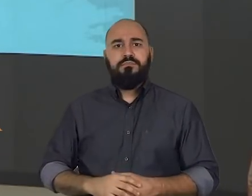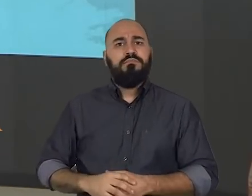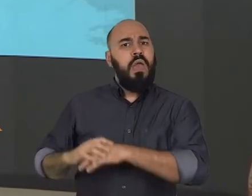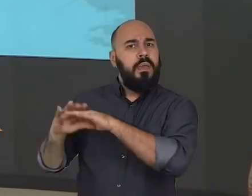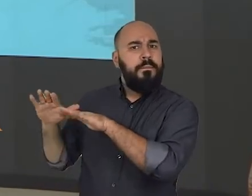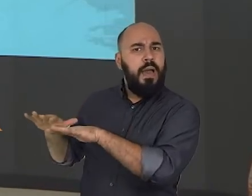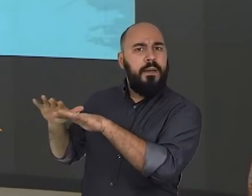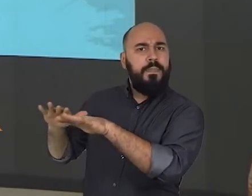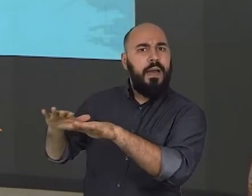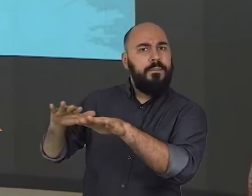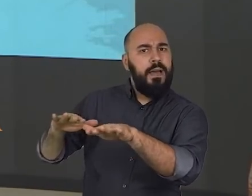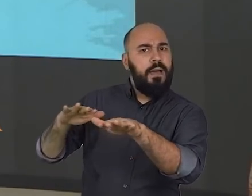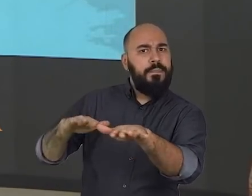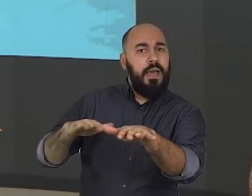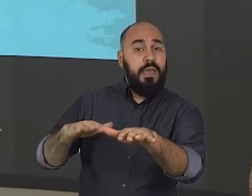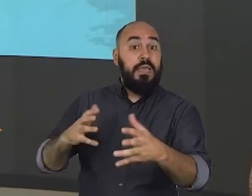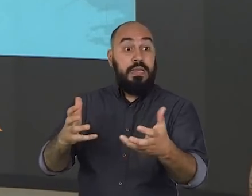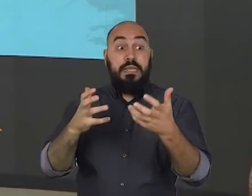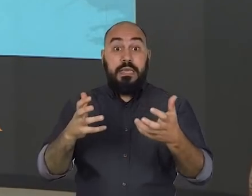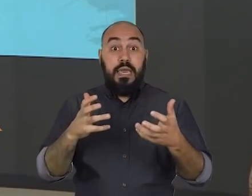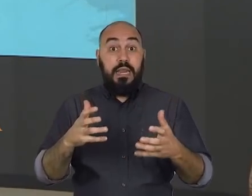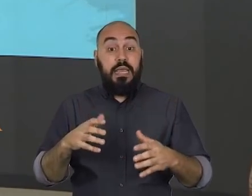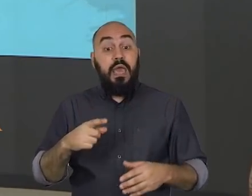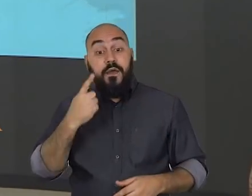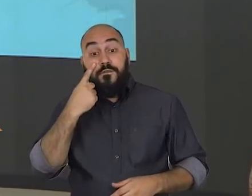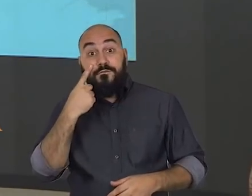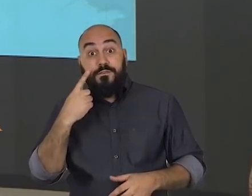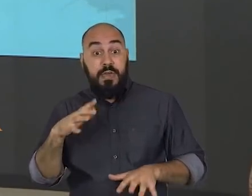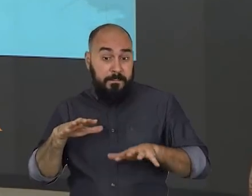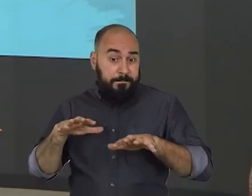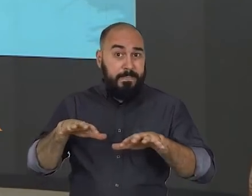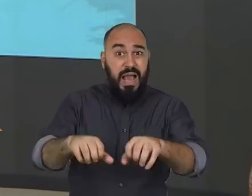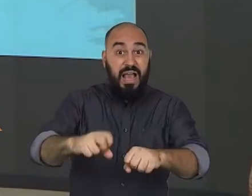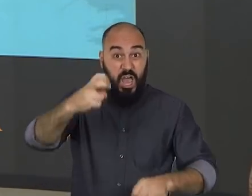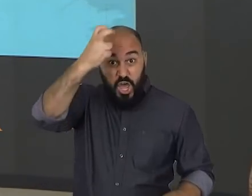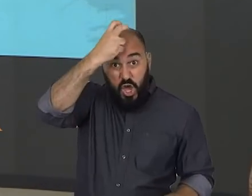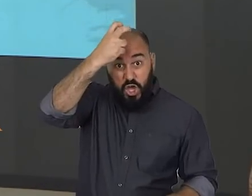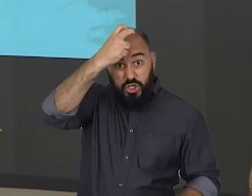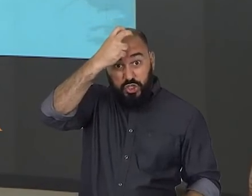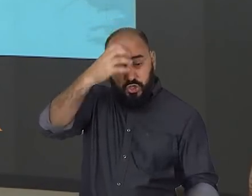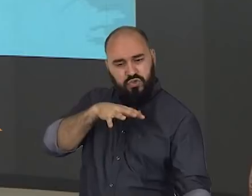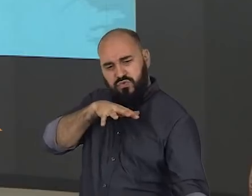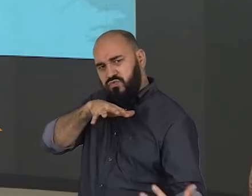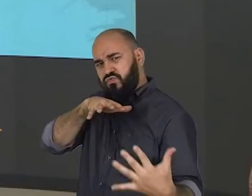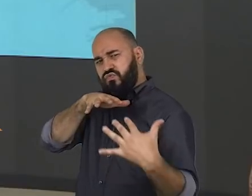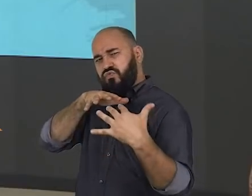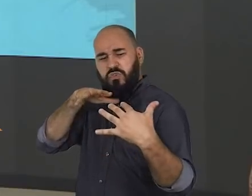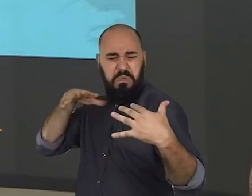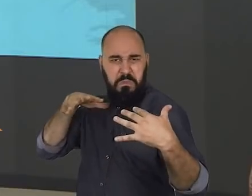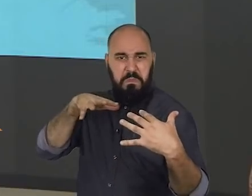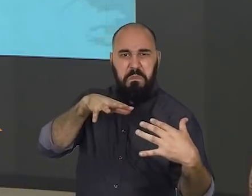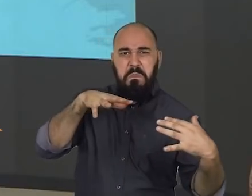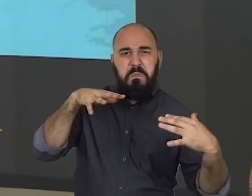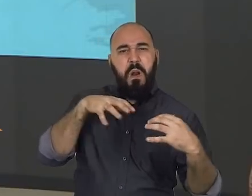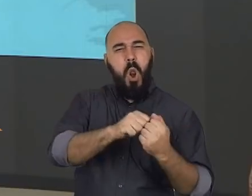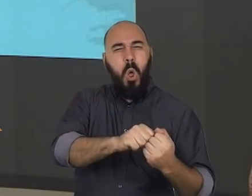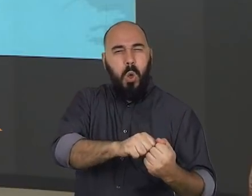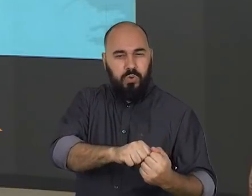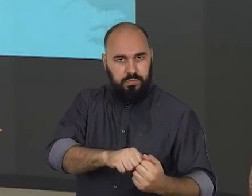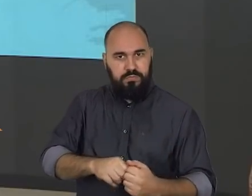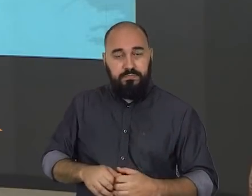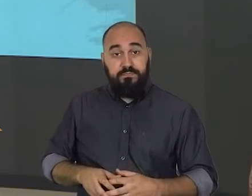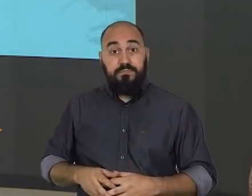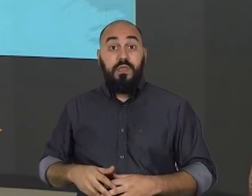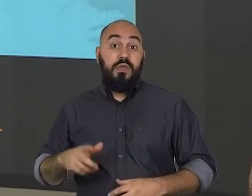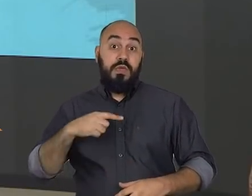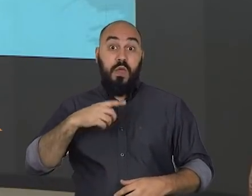vocês, ele ali queria interceptar tropas egípcias que estavam querendo atacar algumas tropas babilônicas que